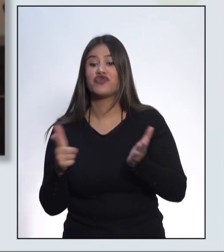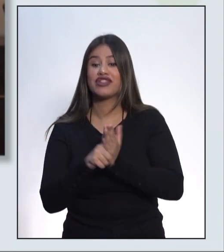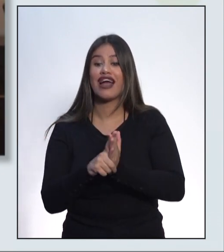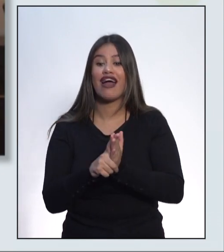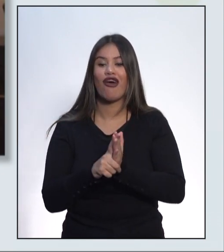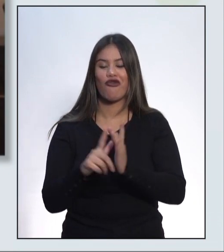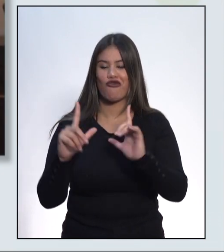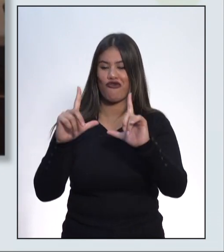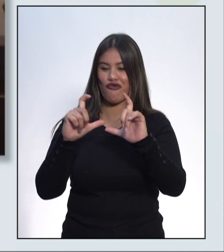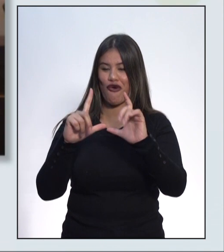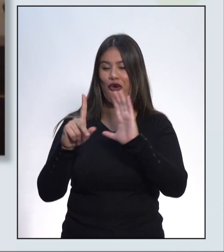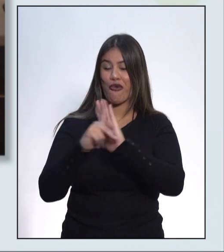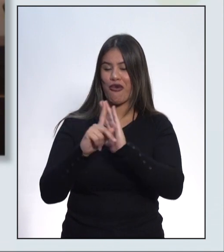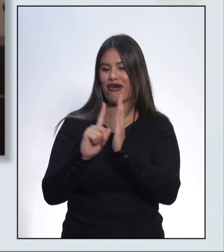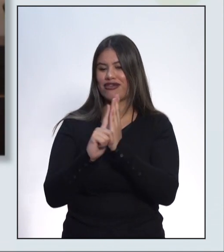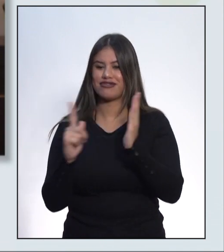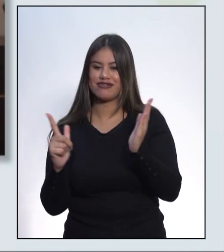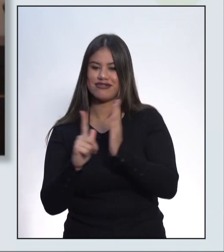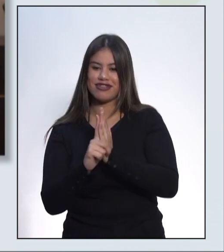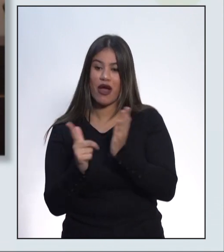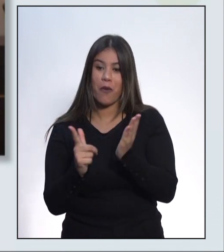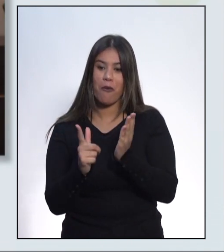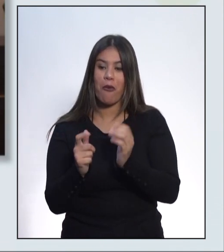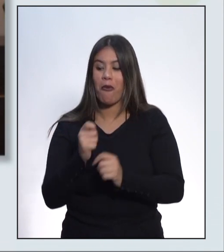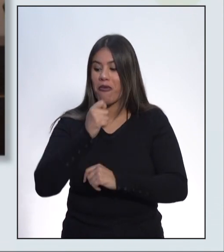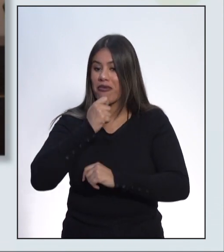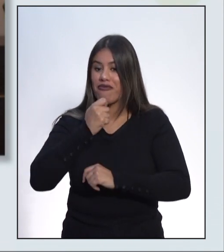foto jornalística, ou ainda gravar um programa de rádio.